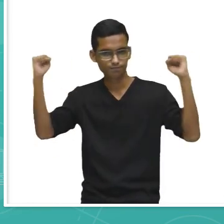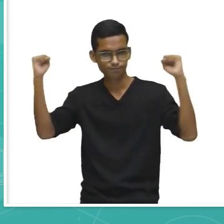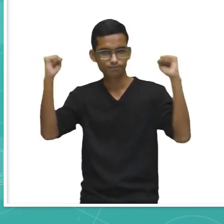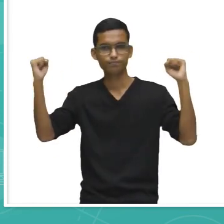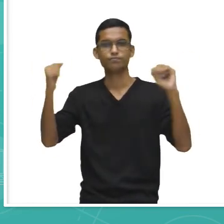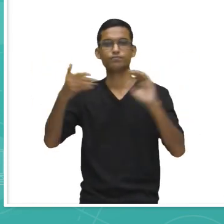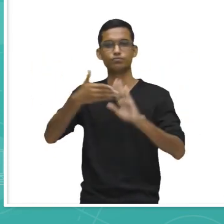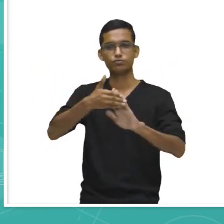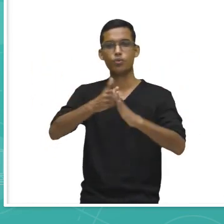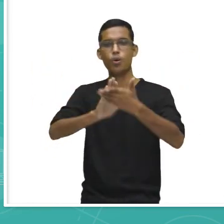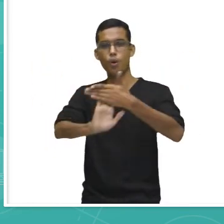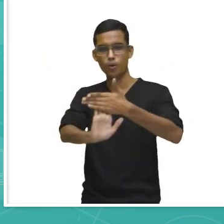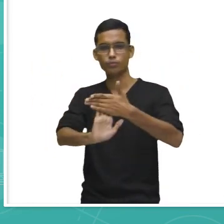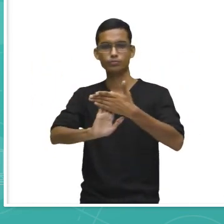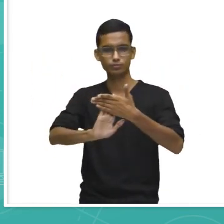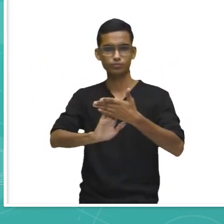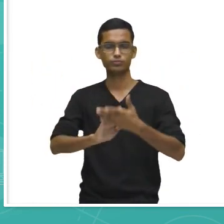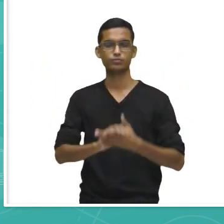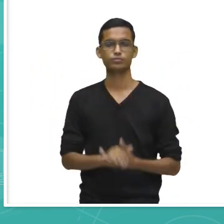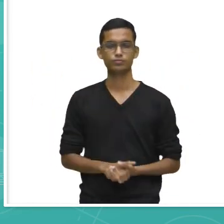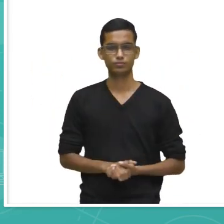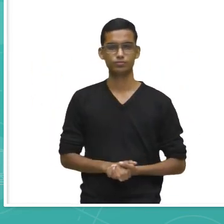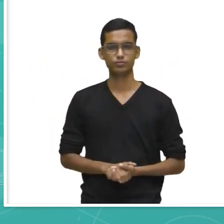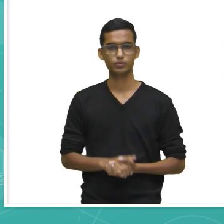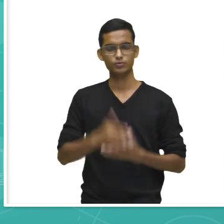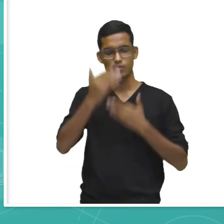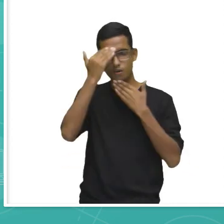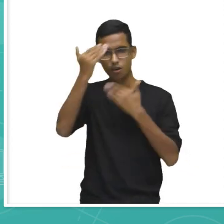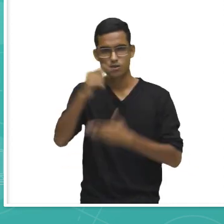os nossos profissionais. Então, eu quero agradecer a